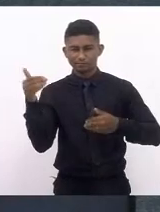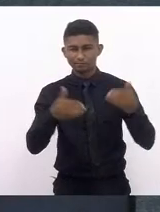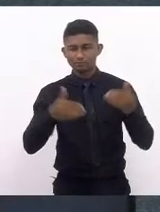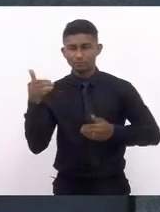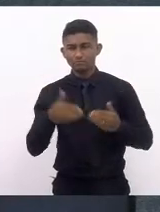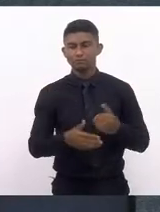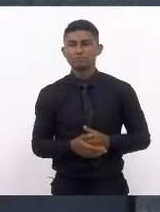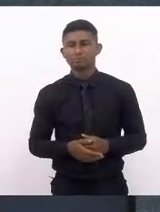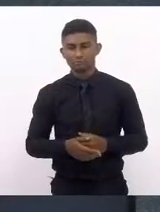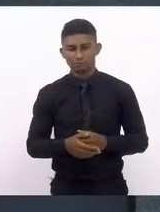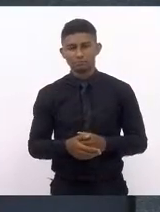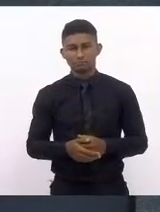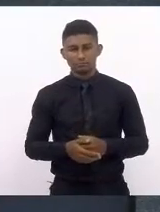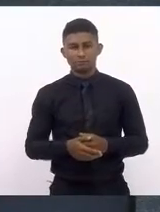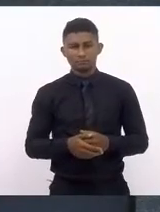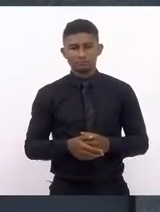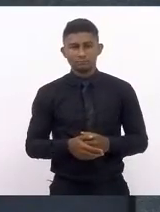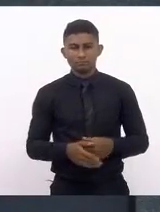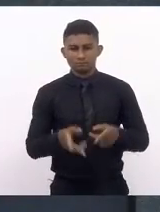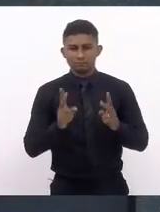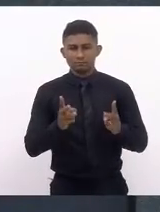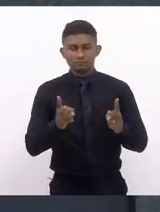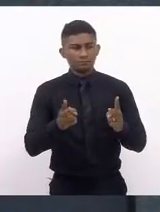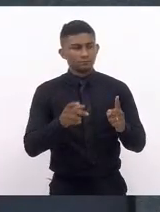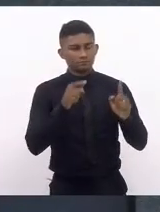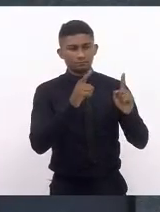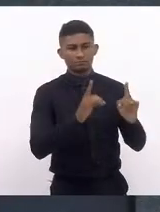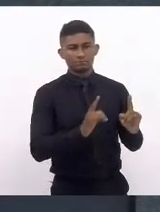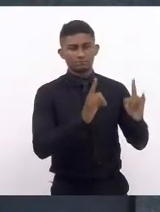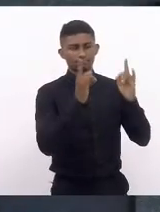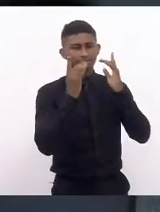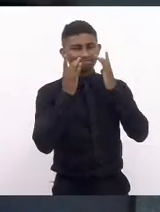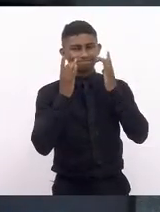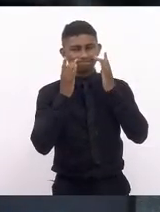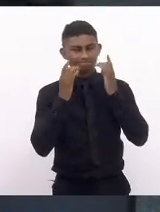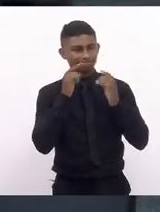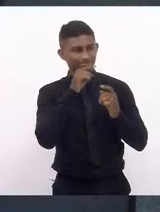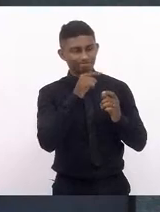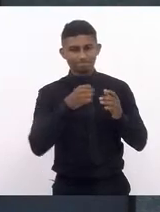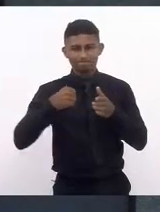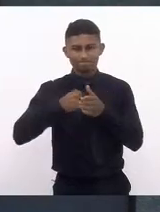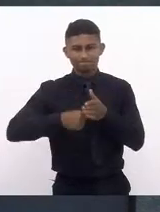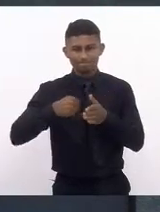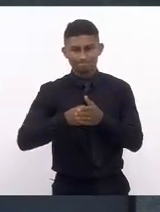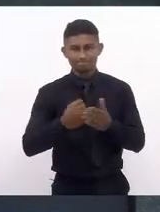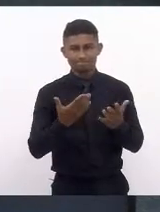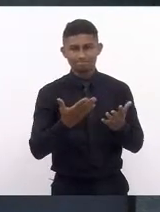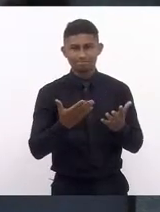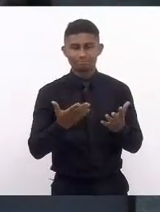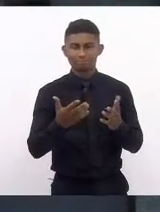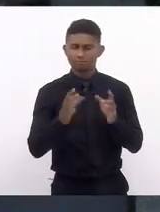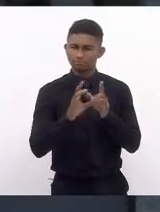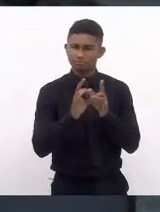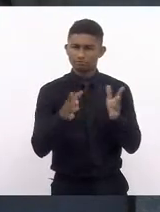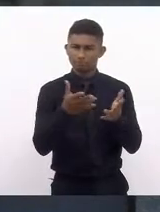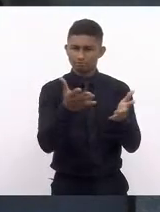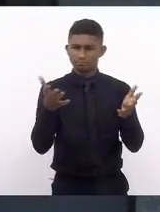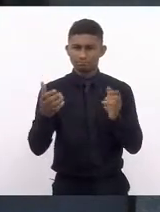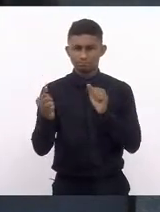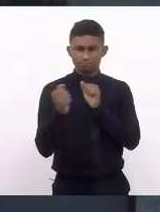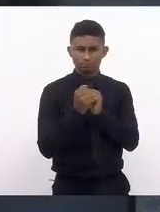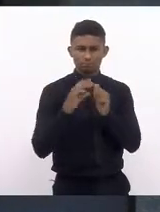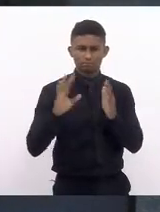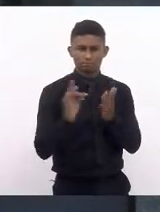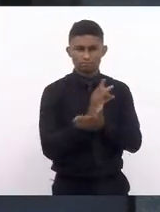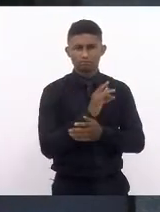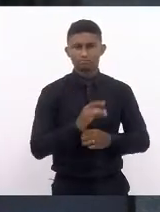momento dessa desse engajamento de em defesa do Teatro Princesa Isabel e abrir a coautoria para quem assim